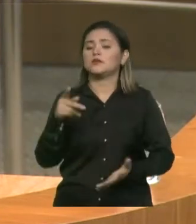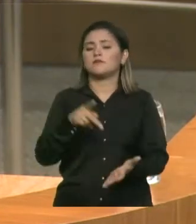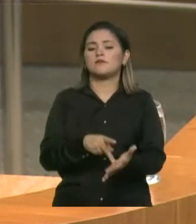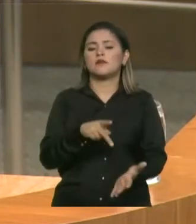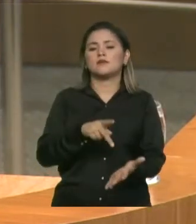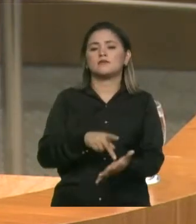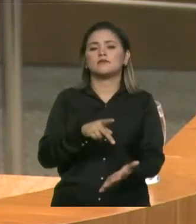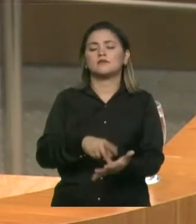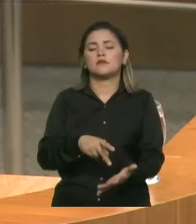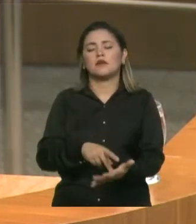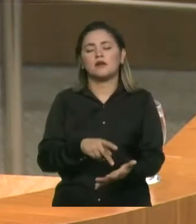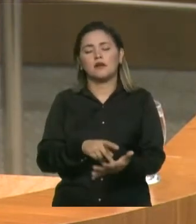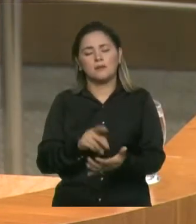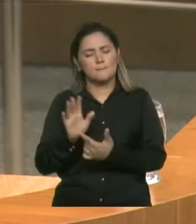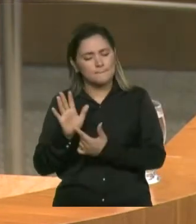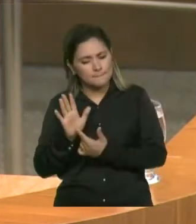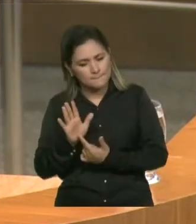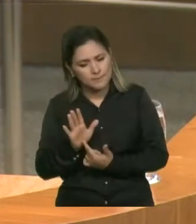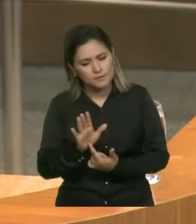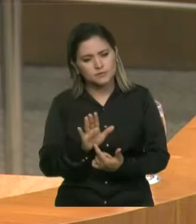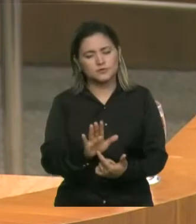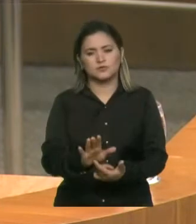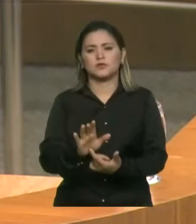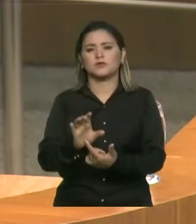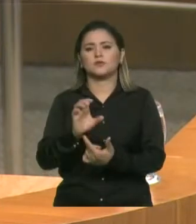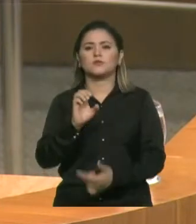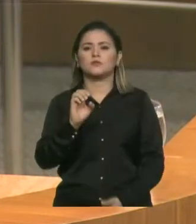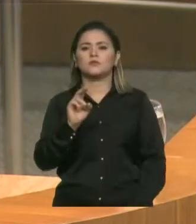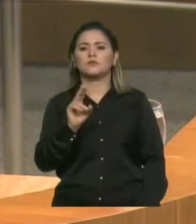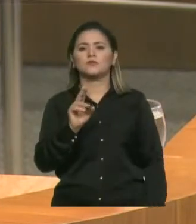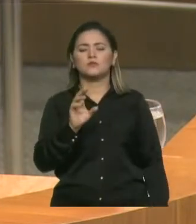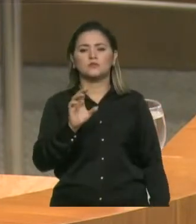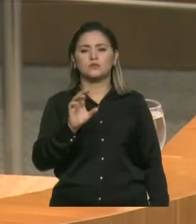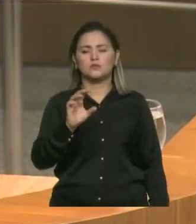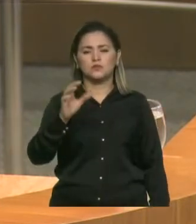a prevalecer. Curitiba,